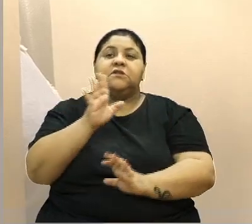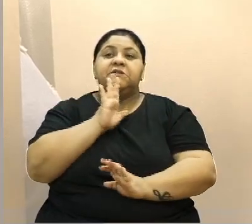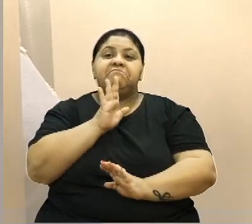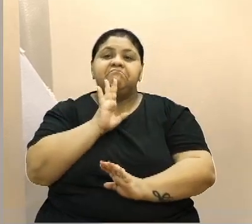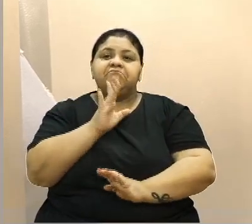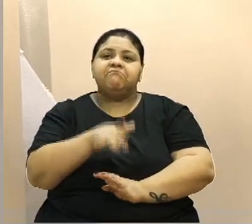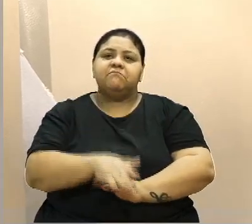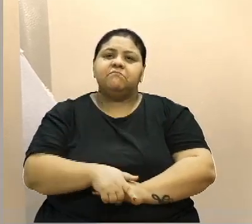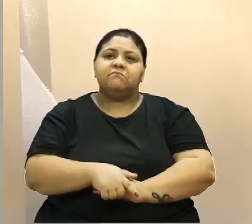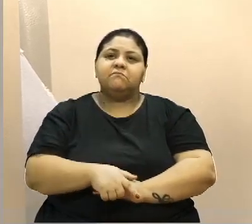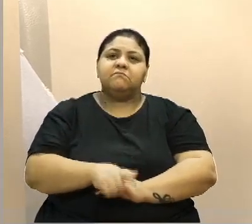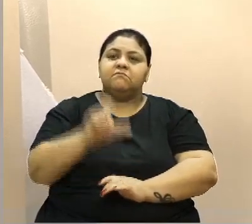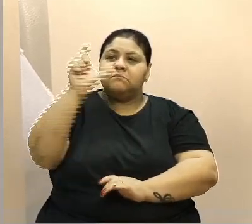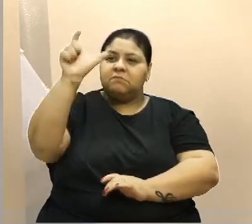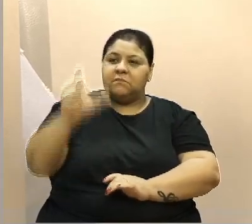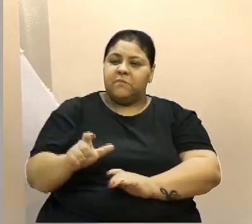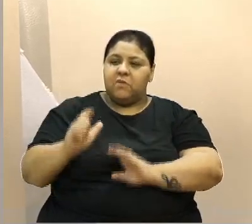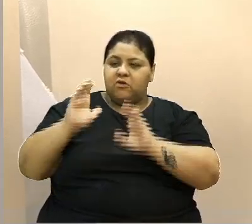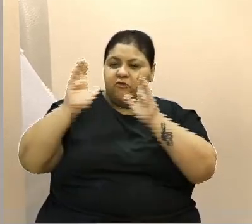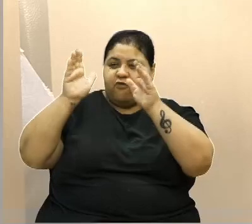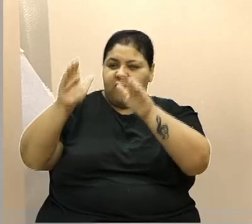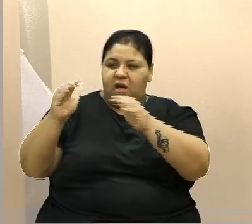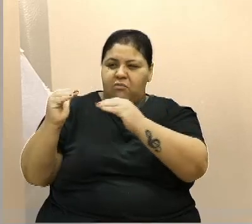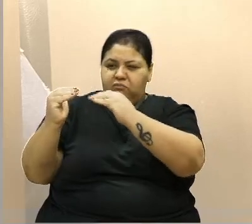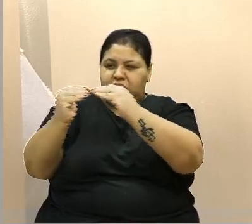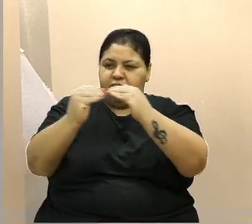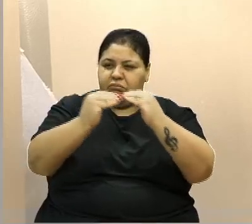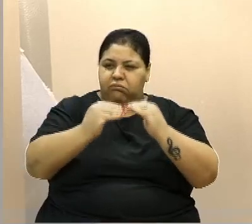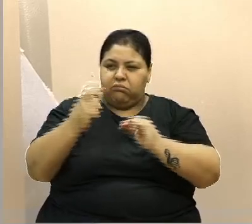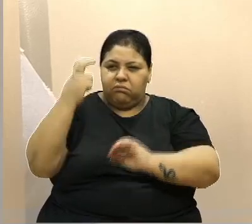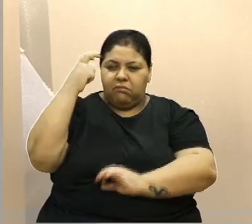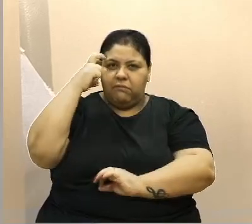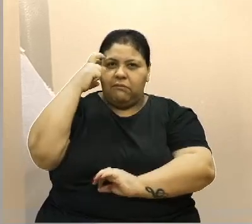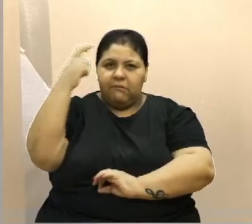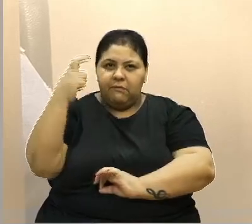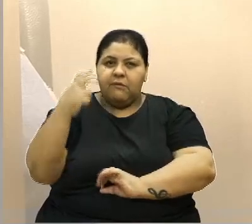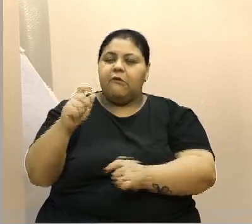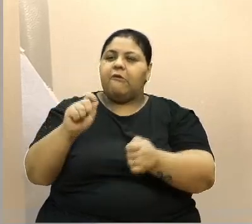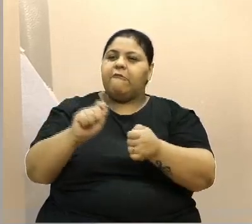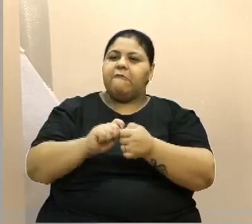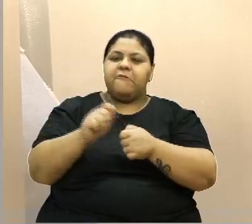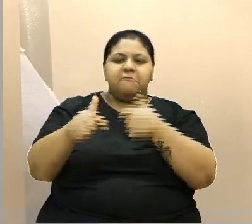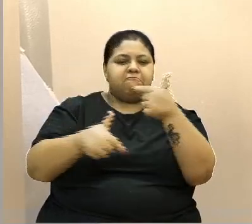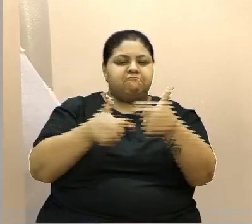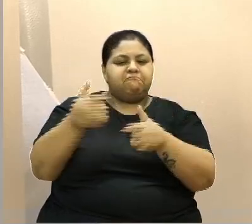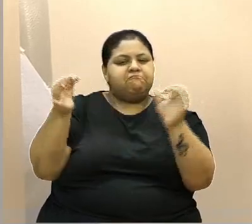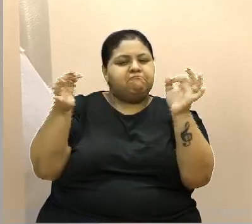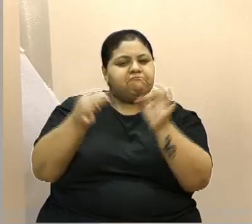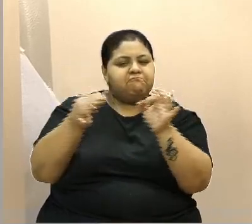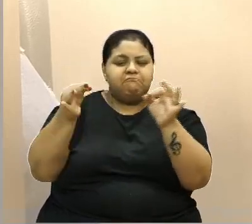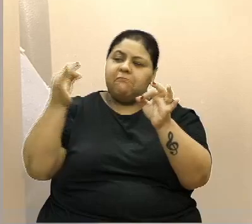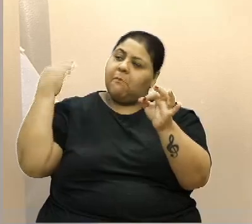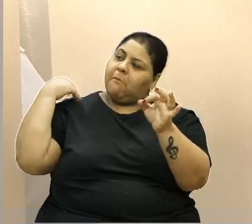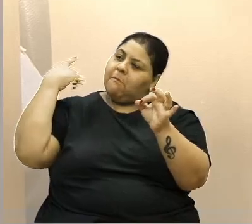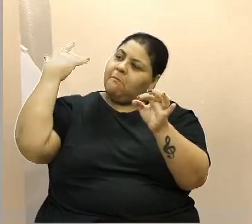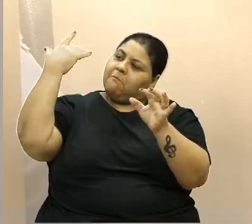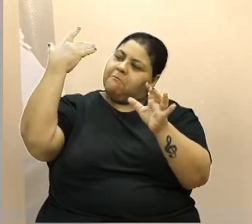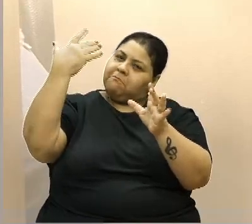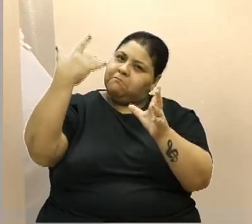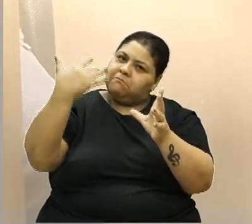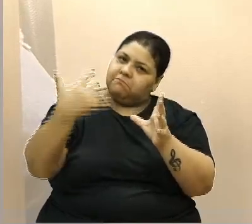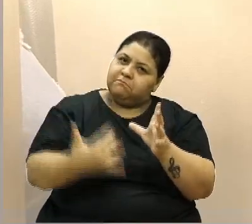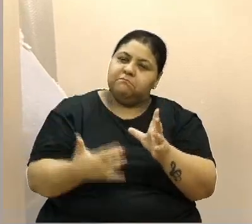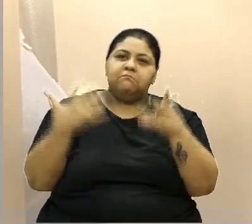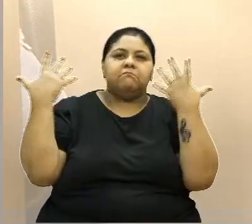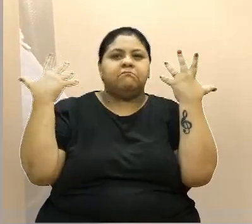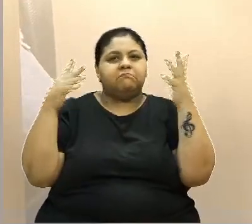senhor. Pessoa sensata, equilibrada, inteligente, fez um trabalho excelente ao longo de sua trajetória longa,